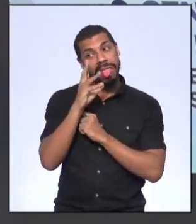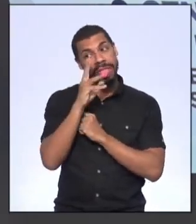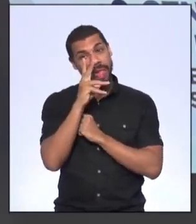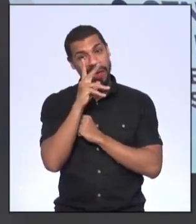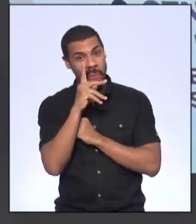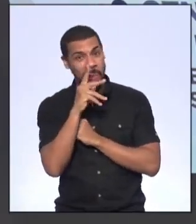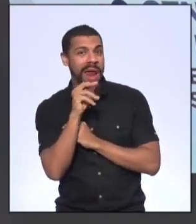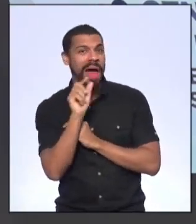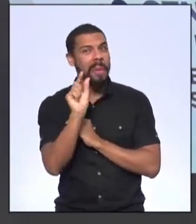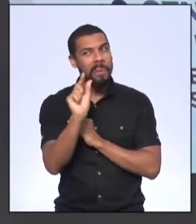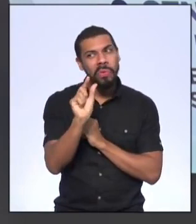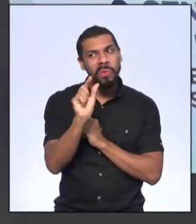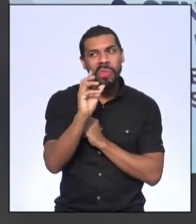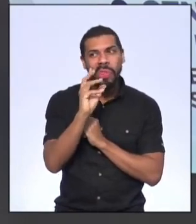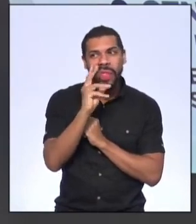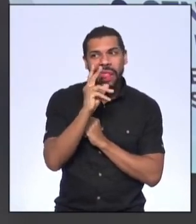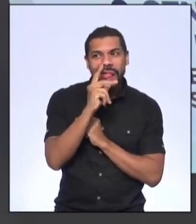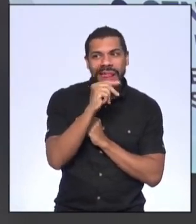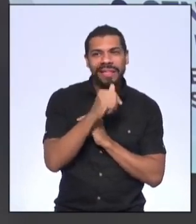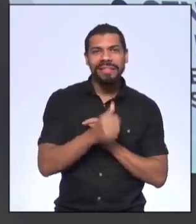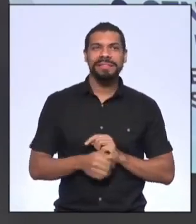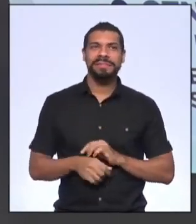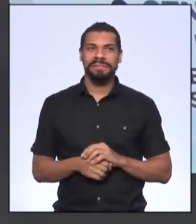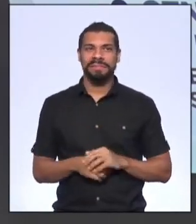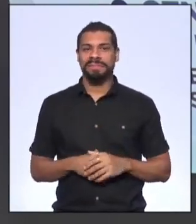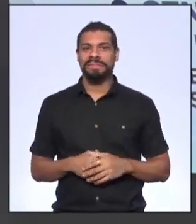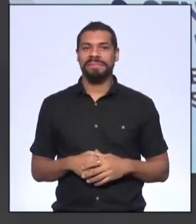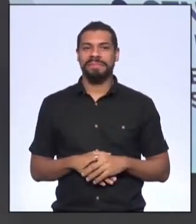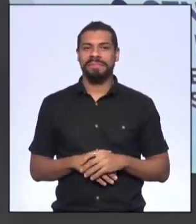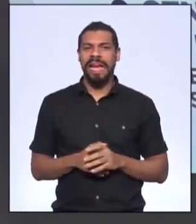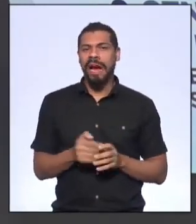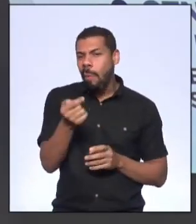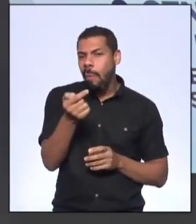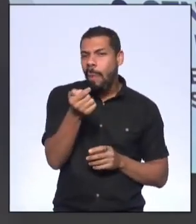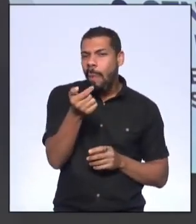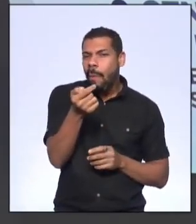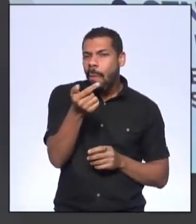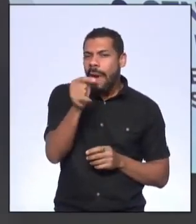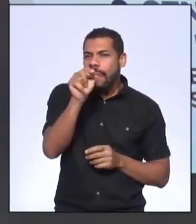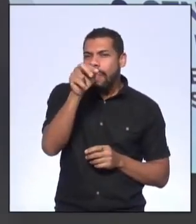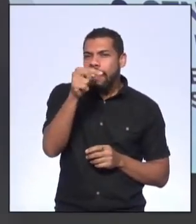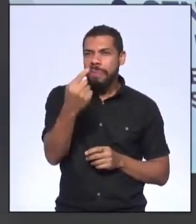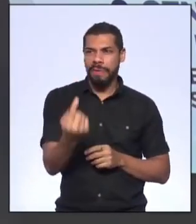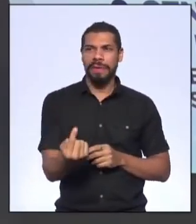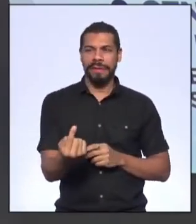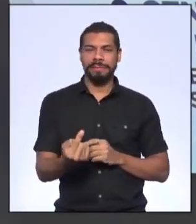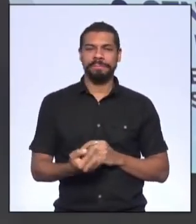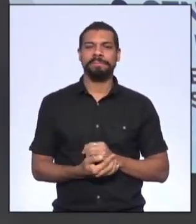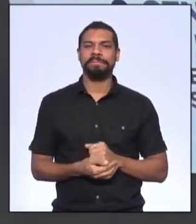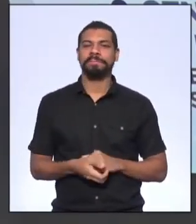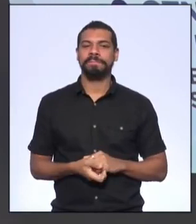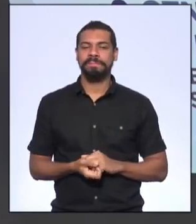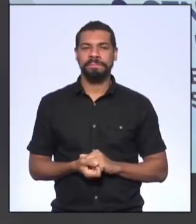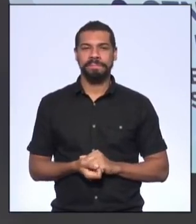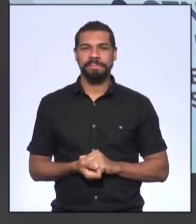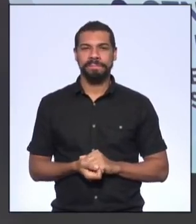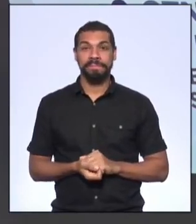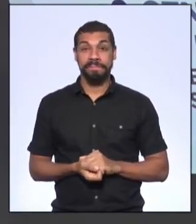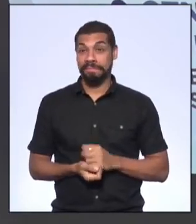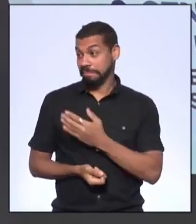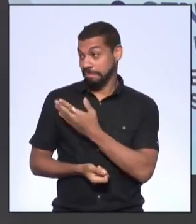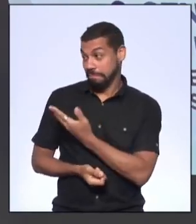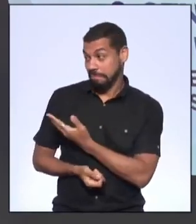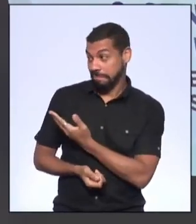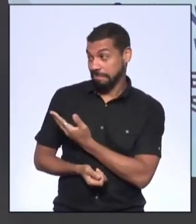para cair, que eu coloquei bastante vela. Mas tá lá, tá conduzindo. Isso. Olha lá,